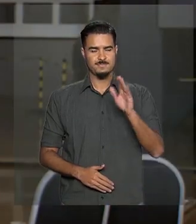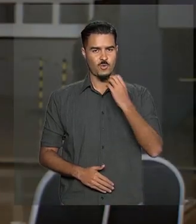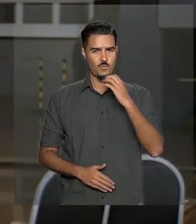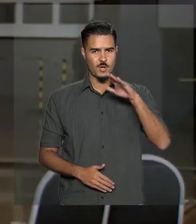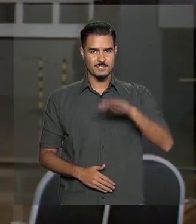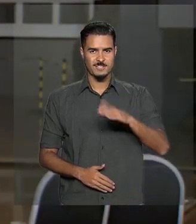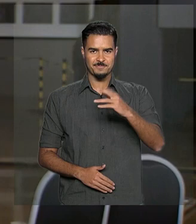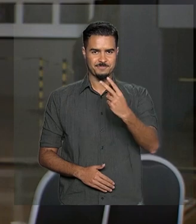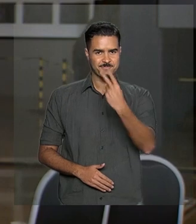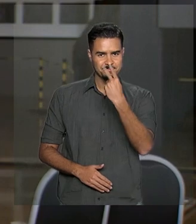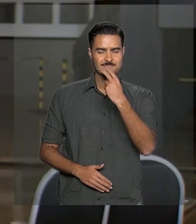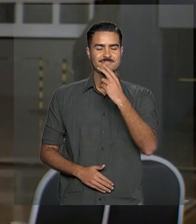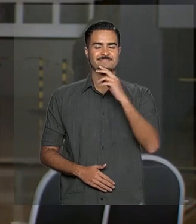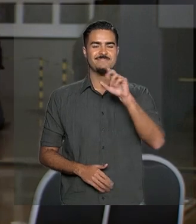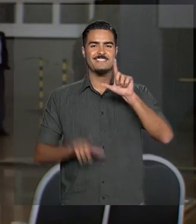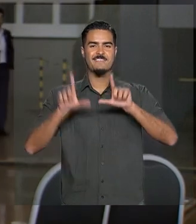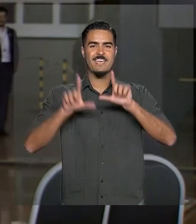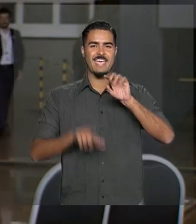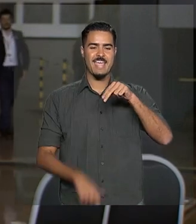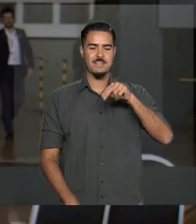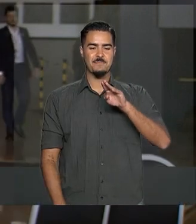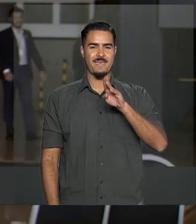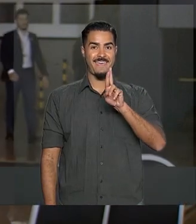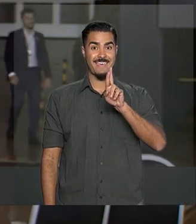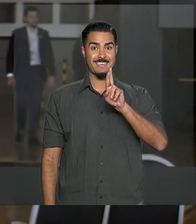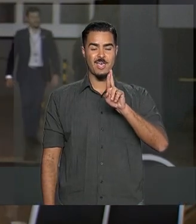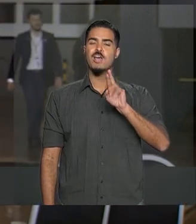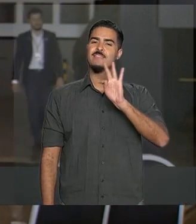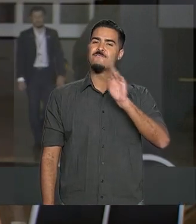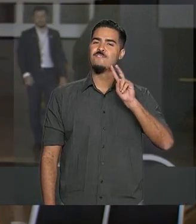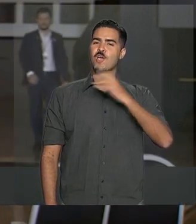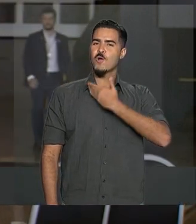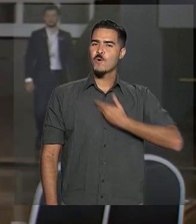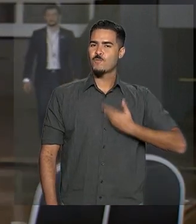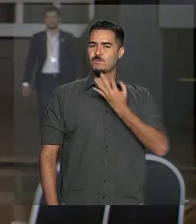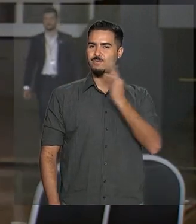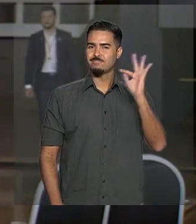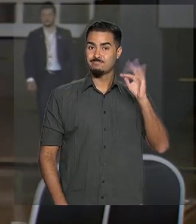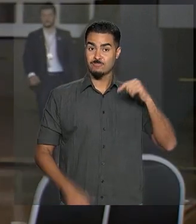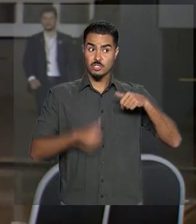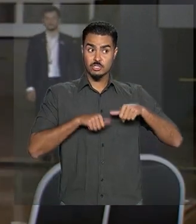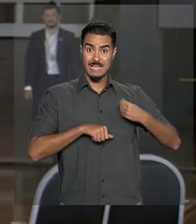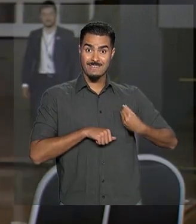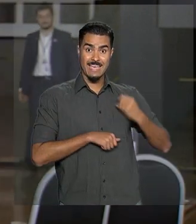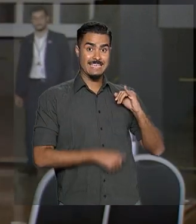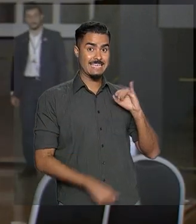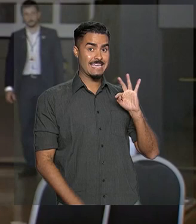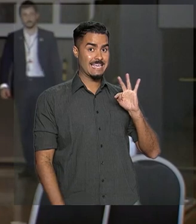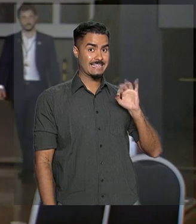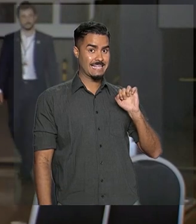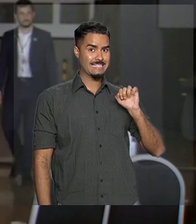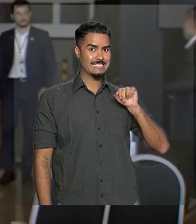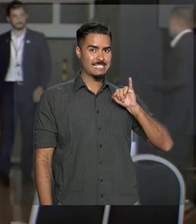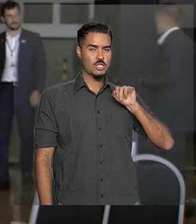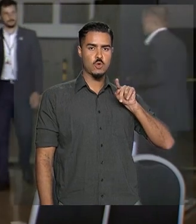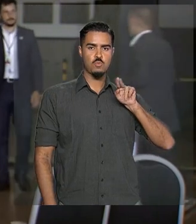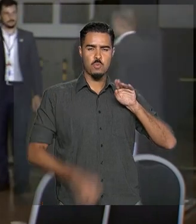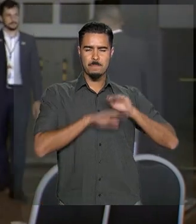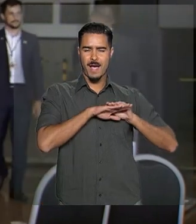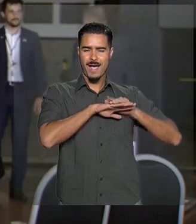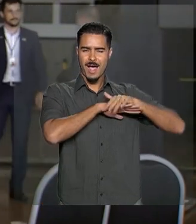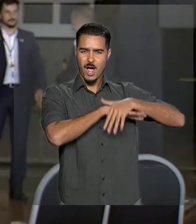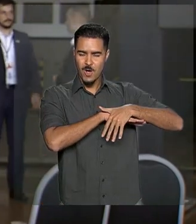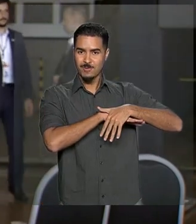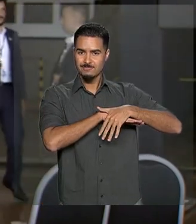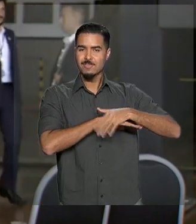boa tarde para você que acompanha a NBR, a TV do Governo Federal. Eu estou na usina hidrelétrica de Itaipu, em Foz do Iguaçu, no